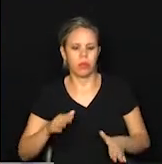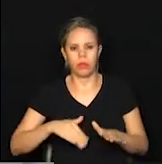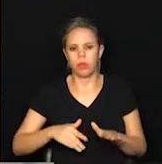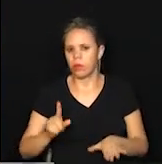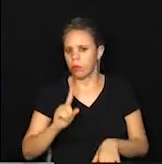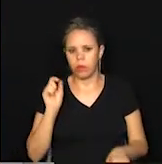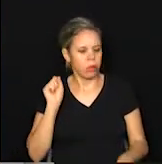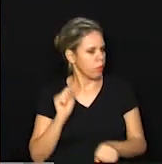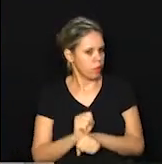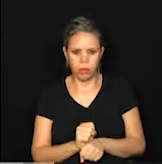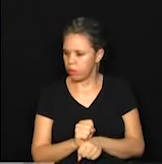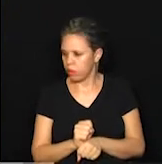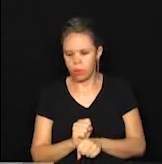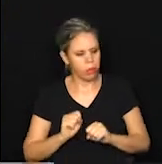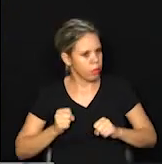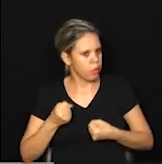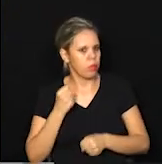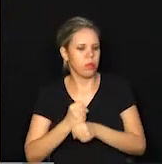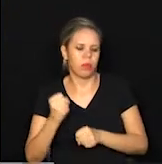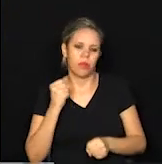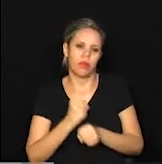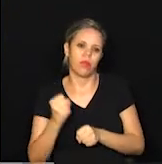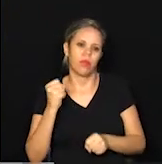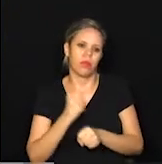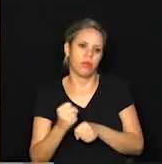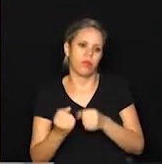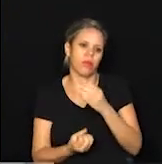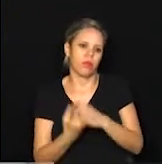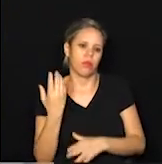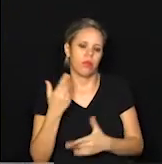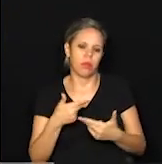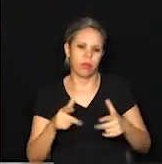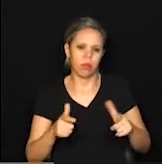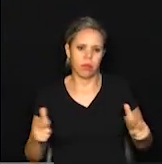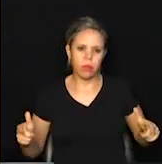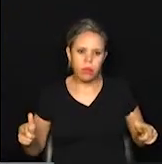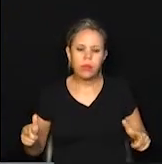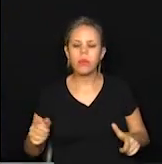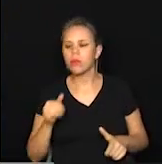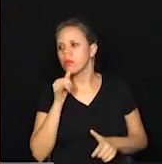pararam. Reformaram, criaram, construíram